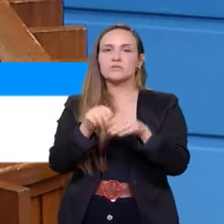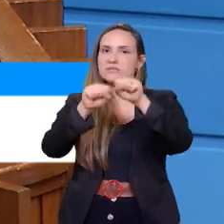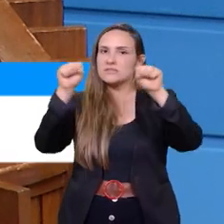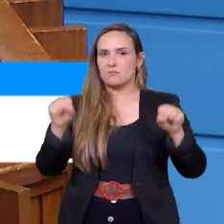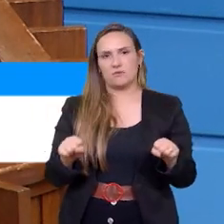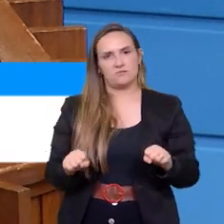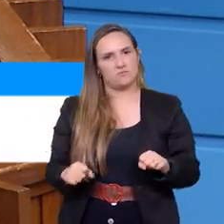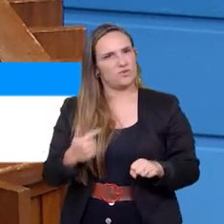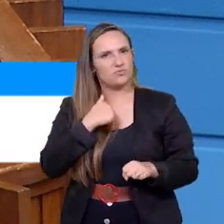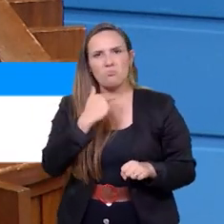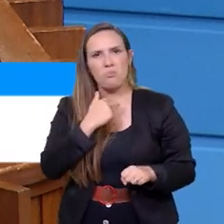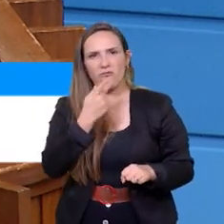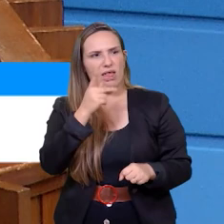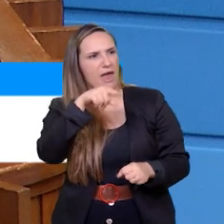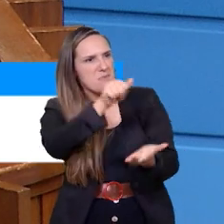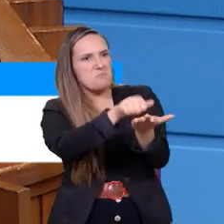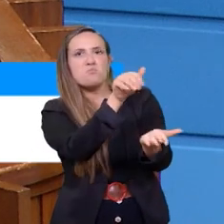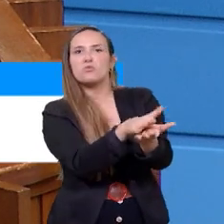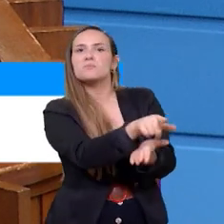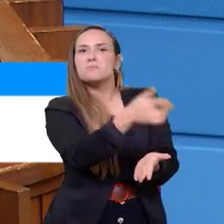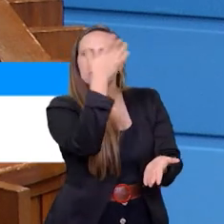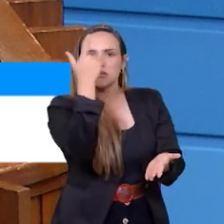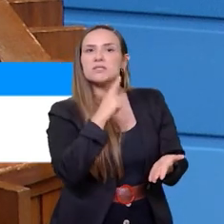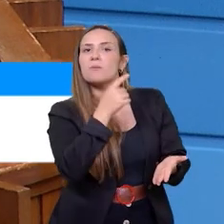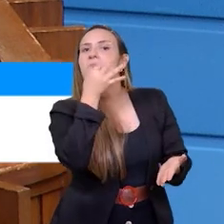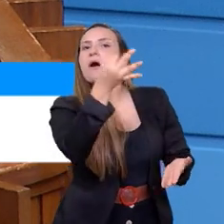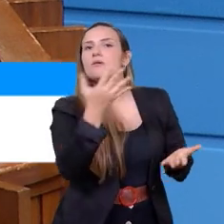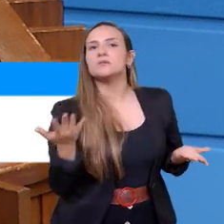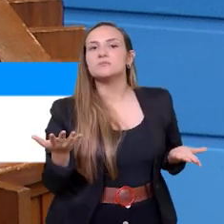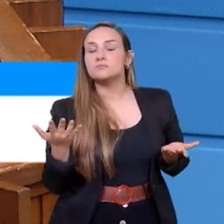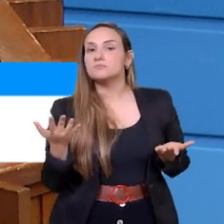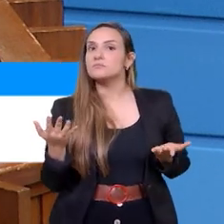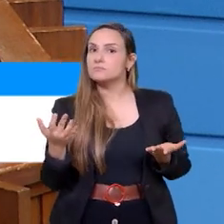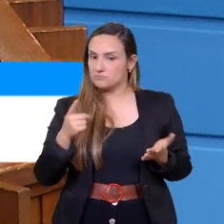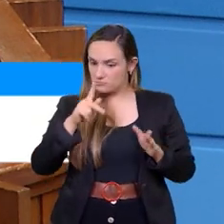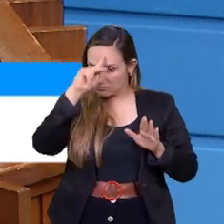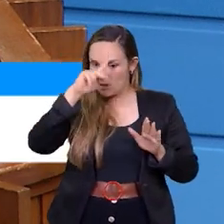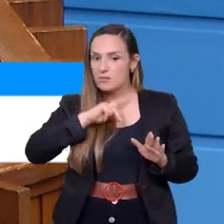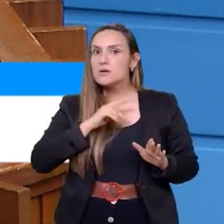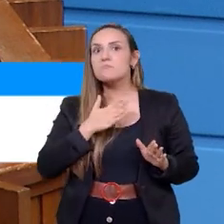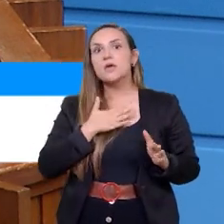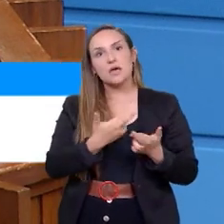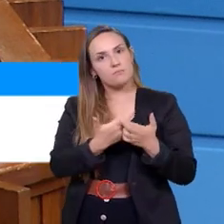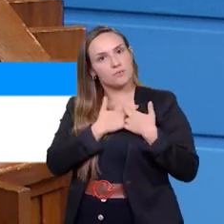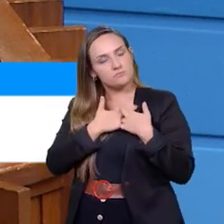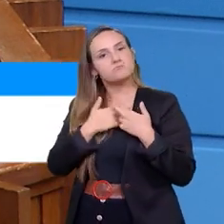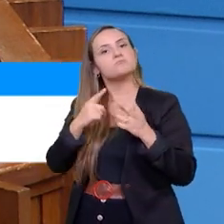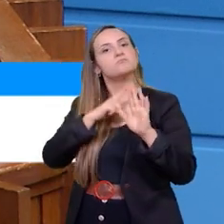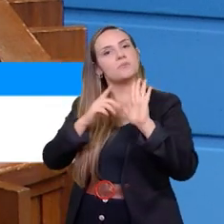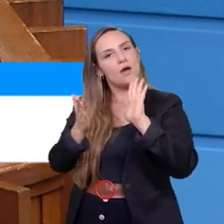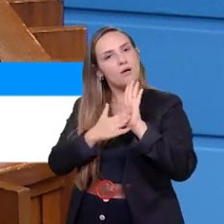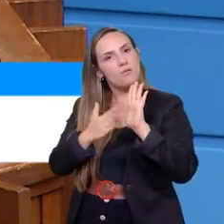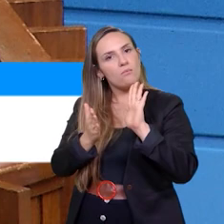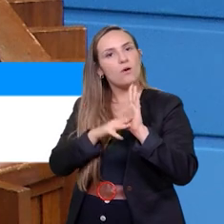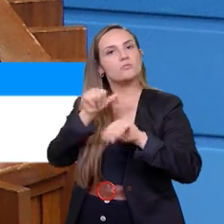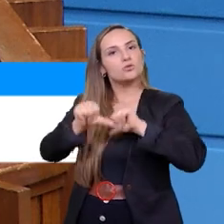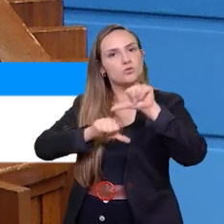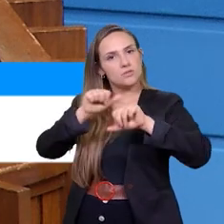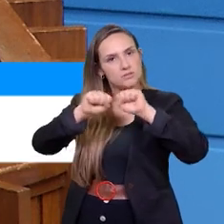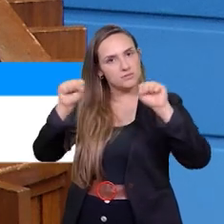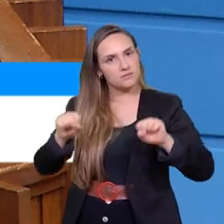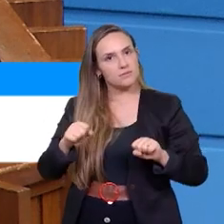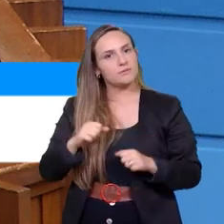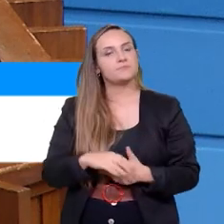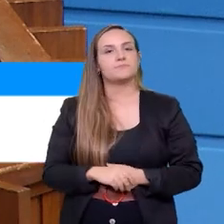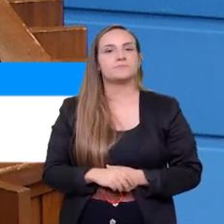nosso sistema eleitoral eu não vou deixar mudar quem tá se manifestando Cabe a mim como legislador